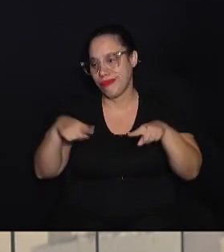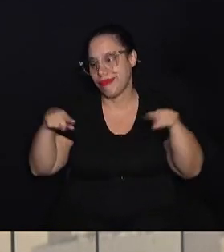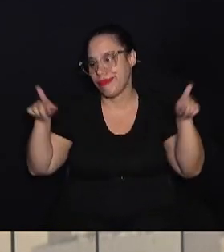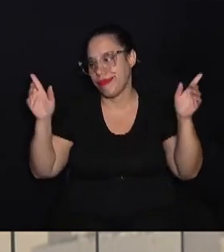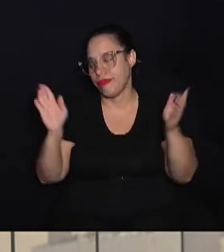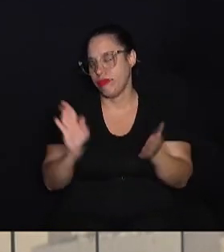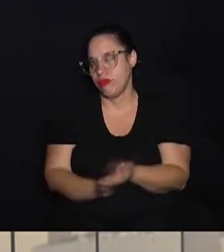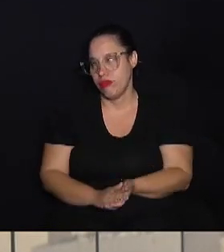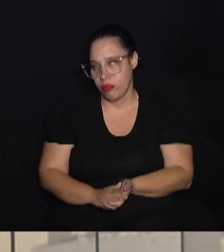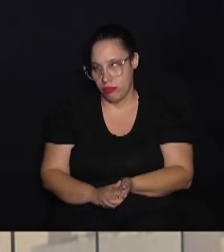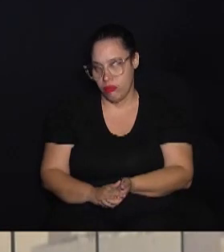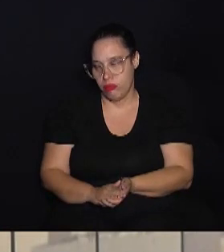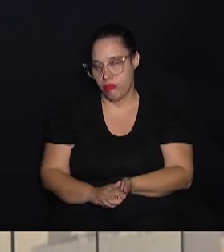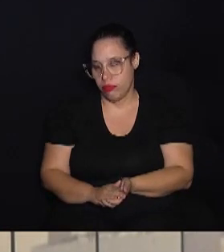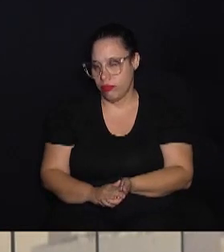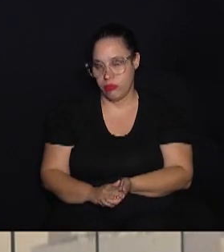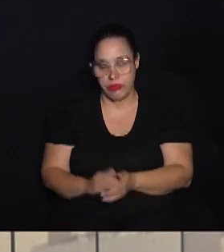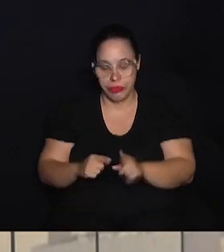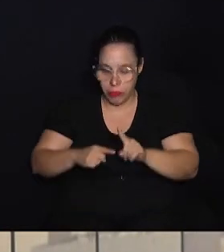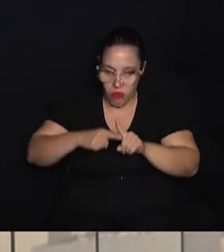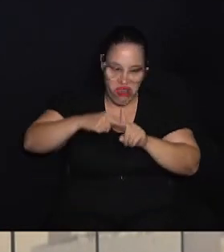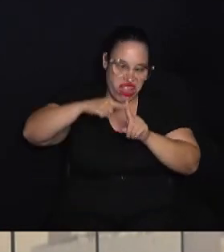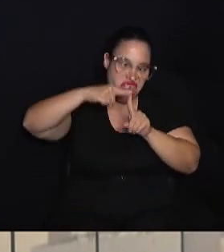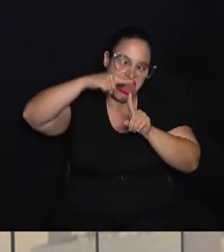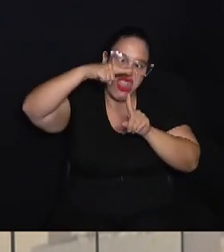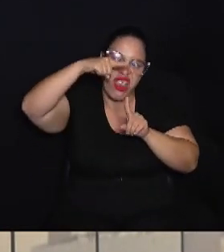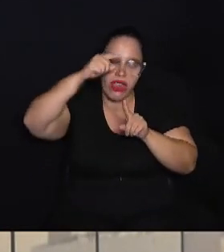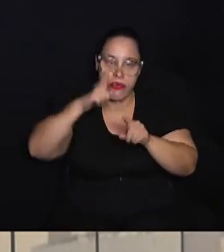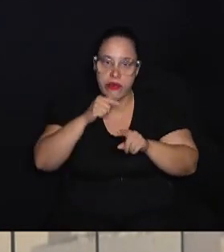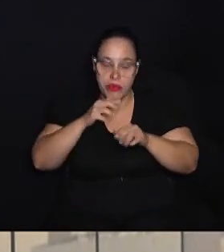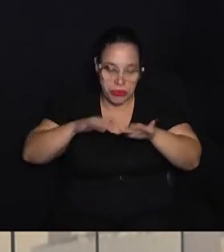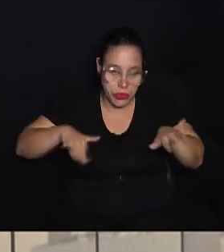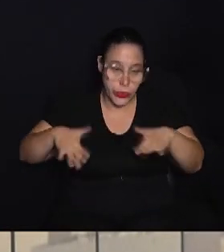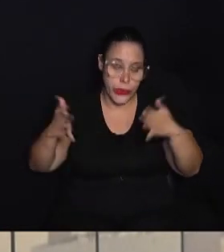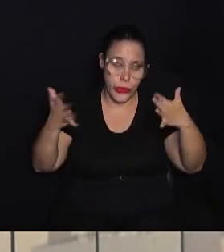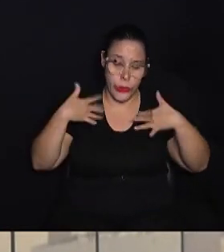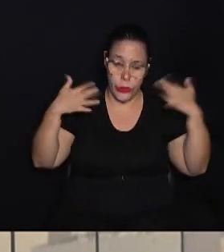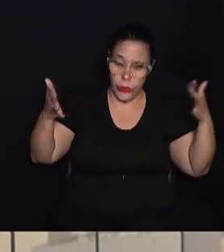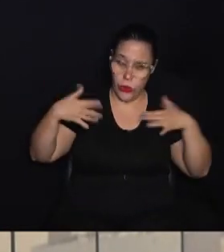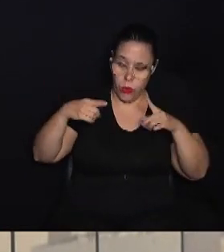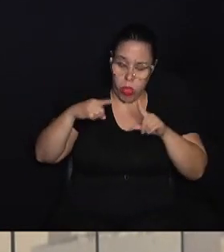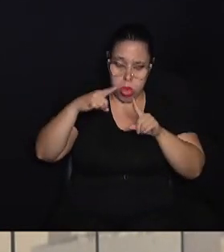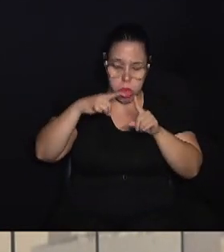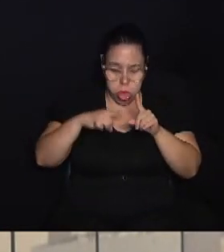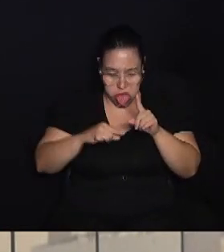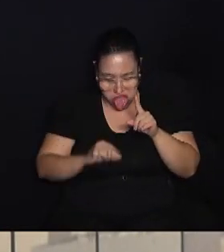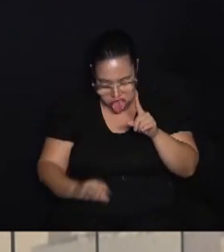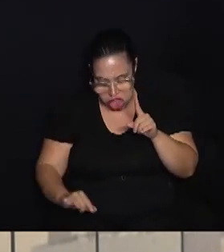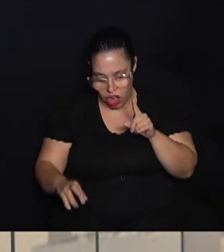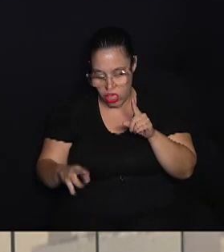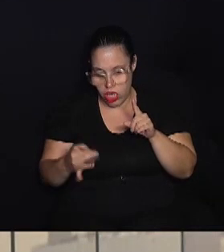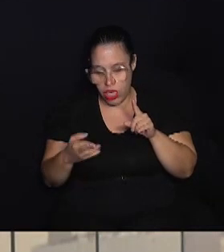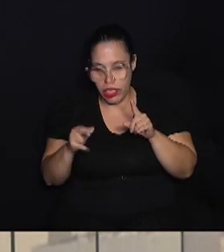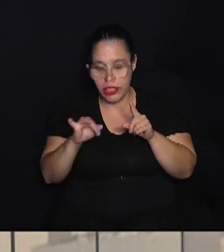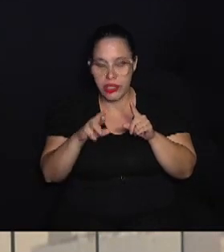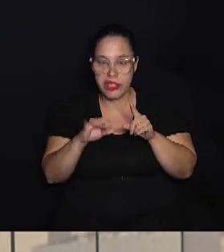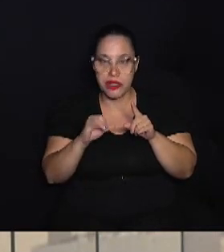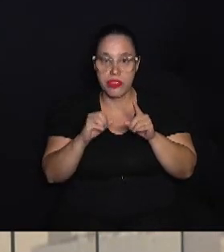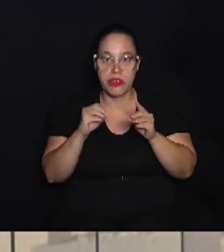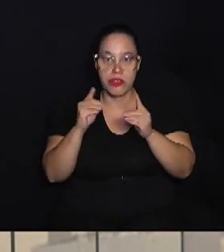todos os aspectos, com relação ao aumento das temperaturas, os oceanos mais quentes, o derretimento das geleiras que vão impactar, por